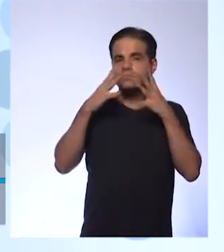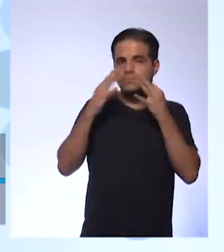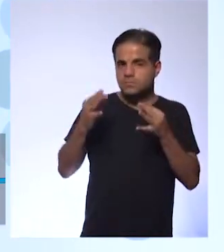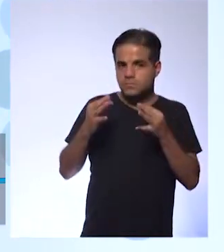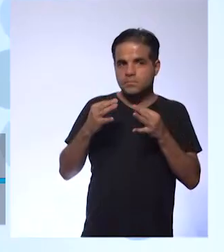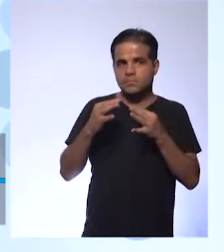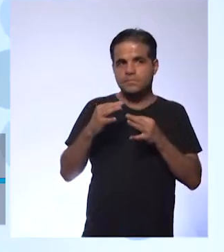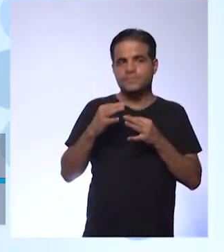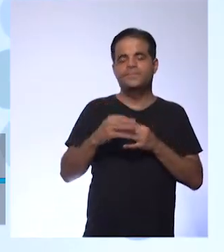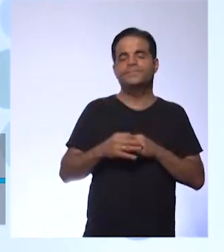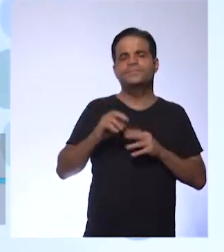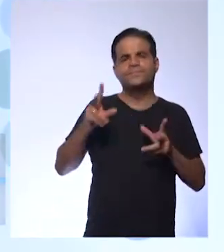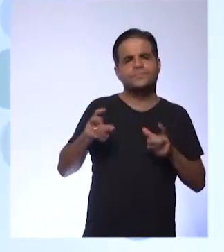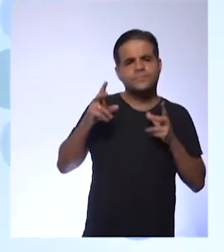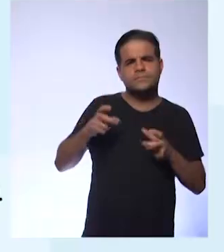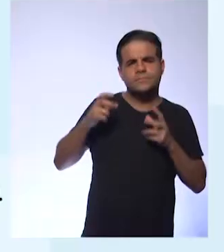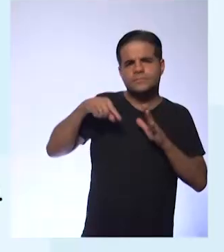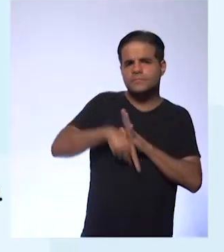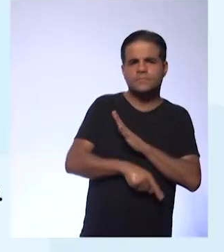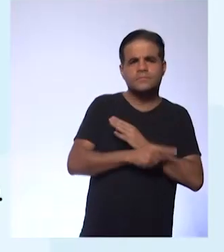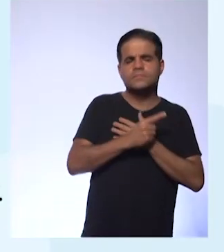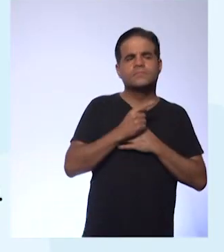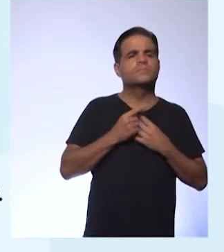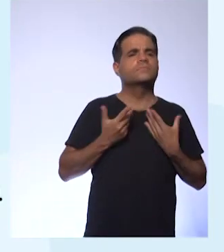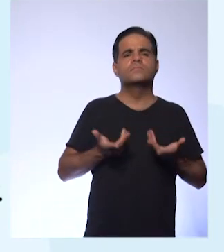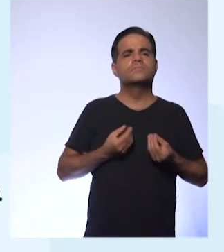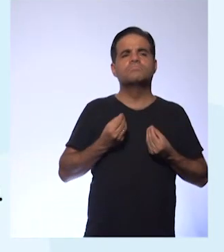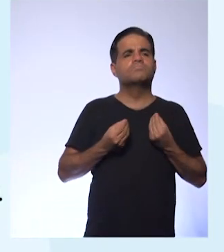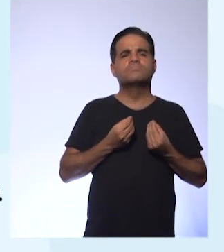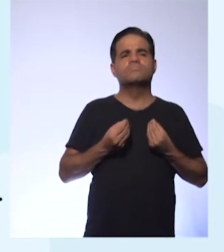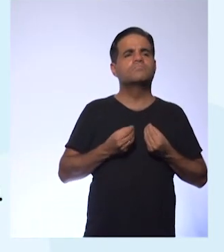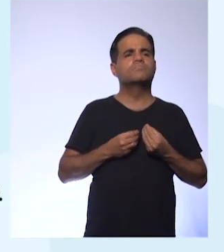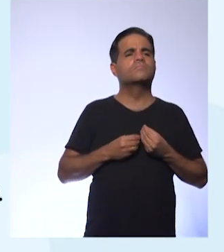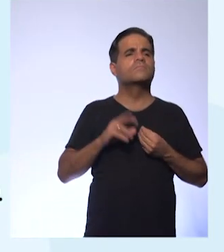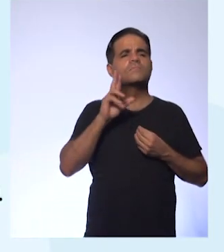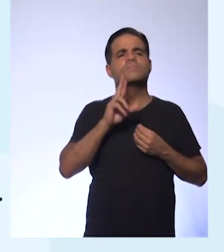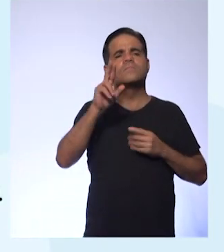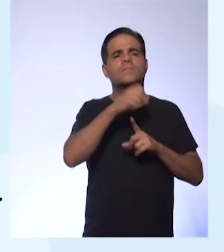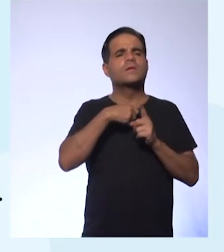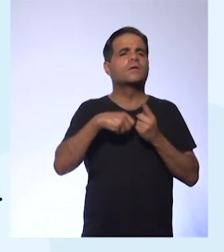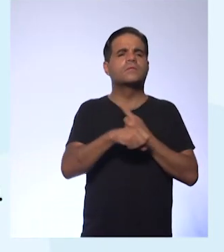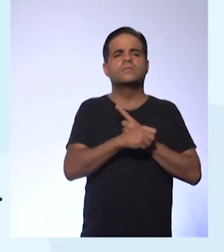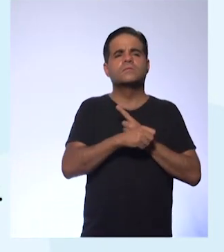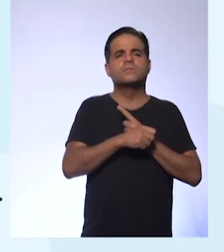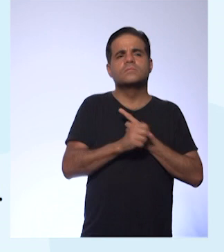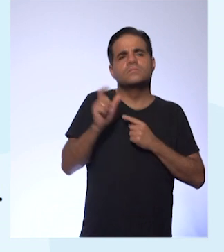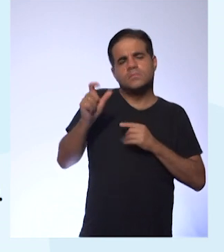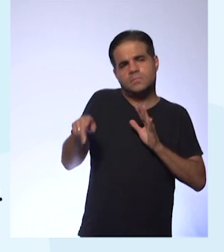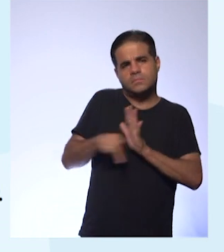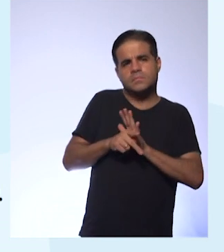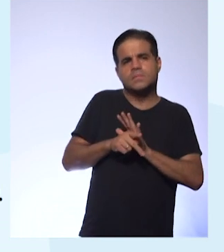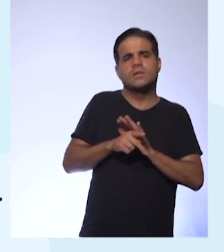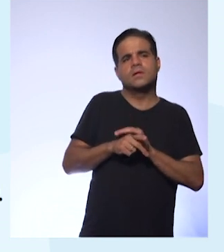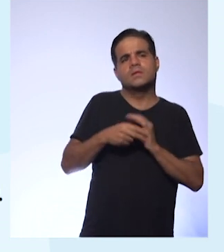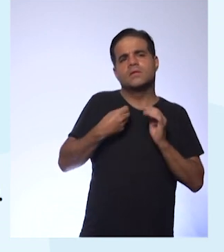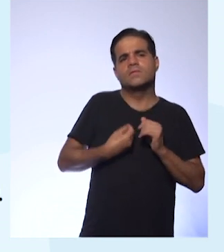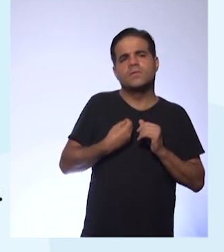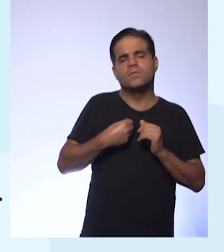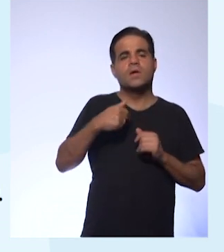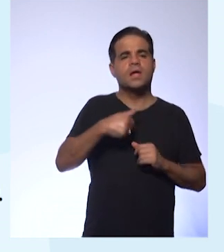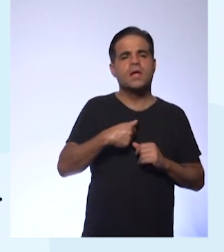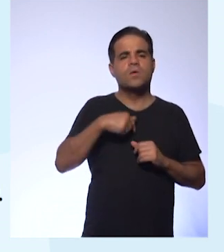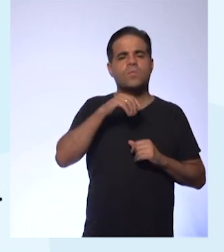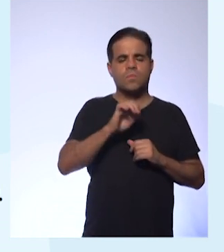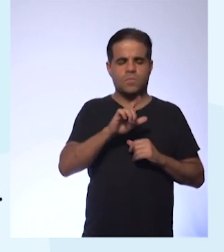atenção. Explorando o poema, quais papéis sociais fazem parte da vida do